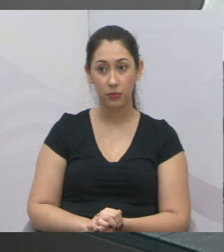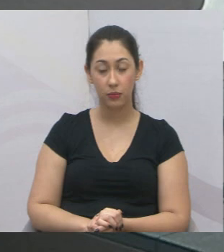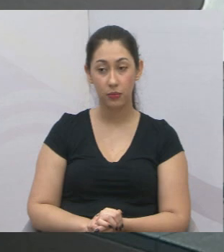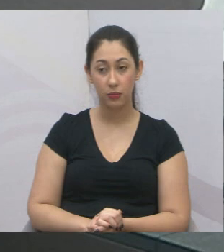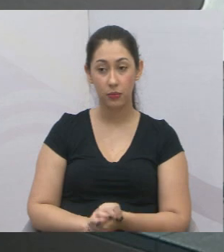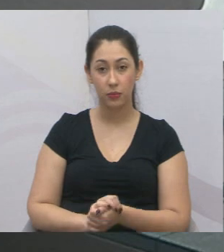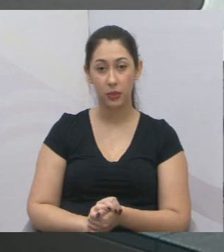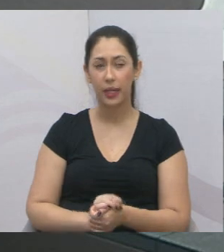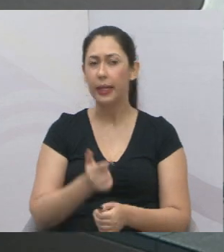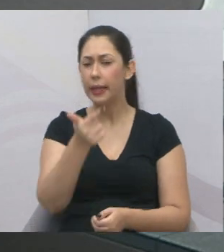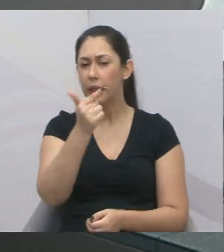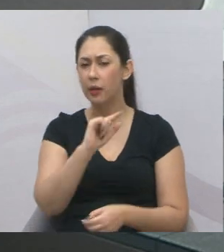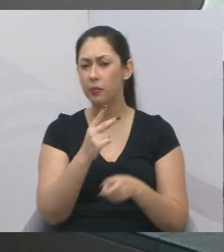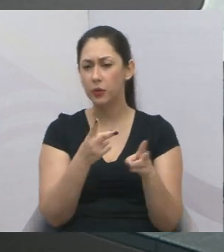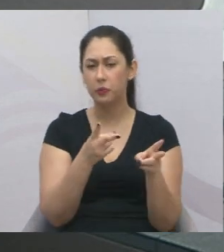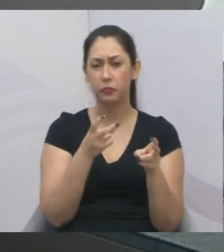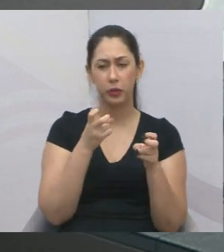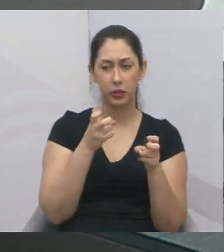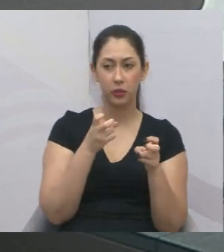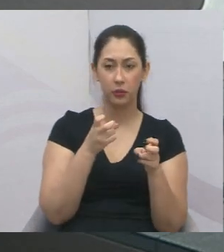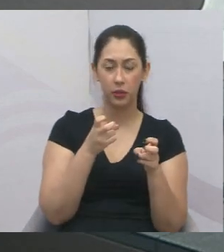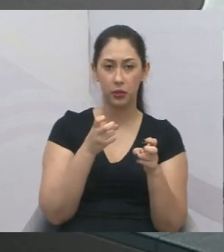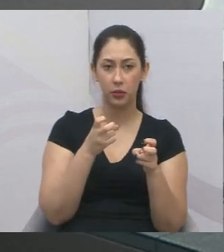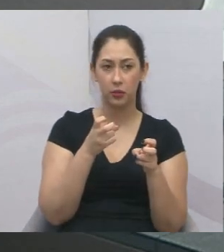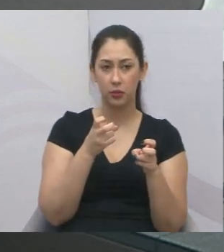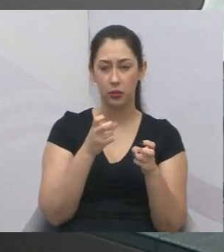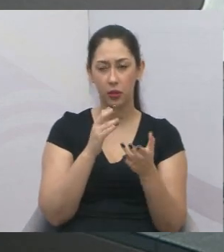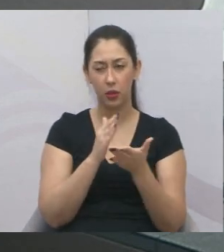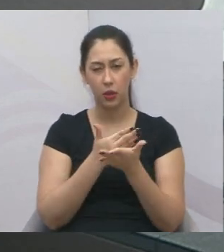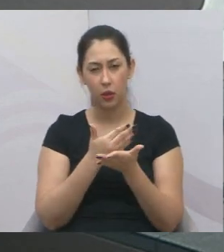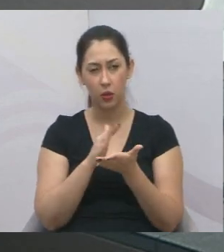E a gente vê no outro quadro de receita algumas alíneas